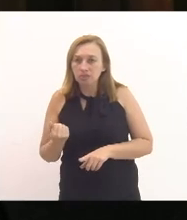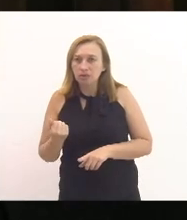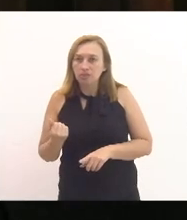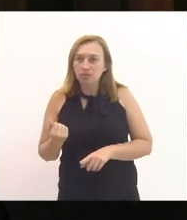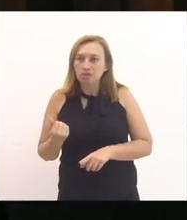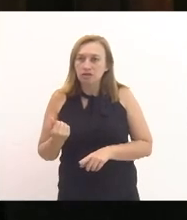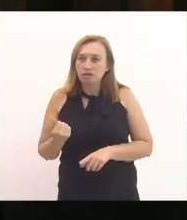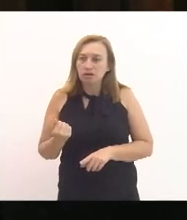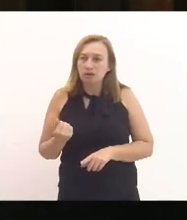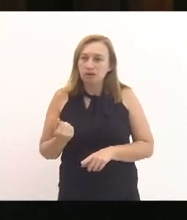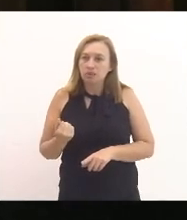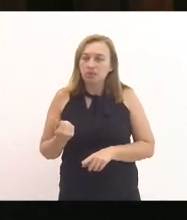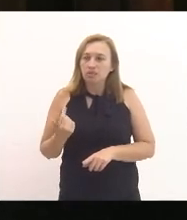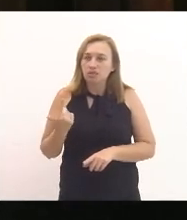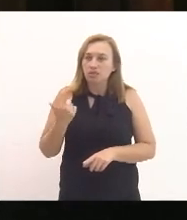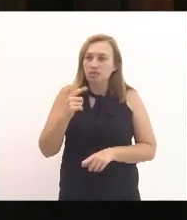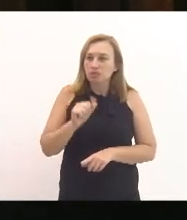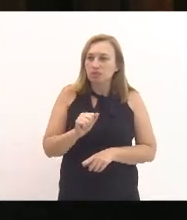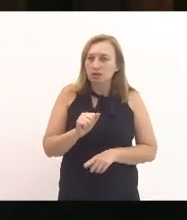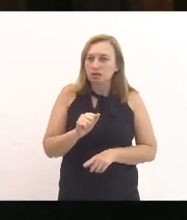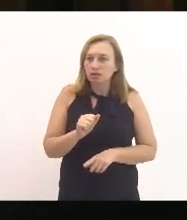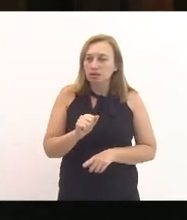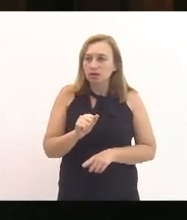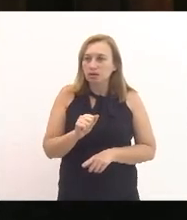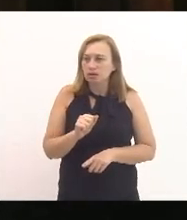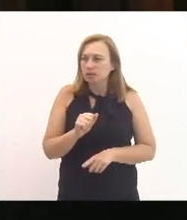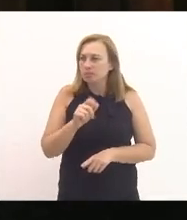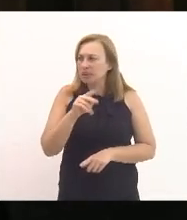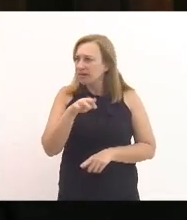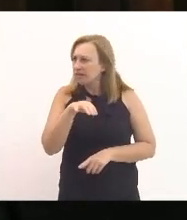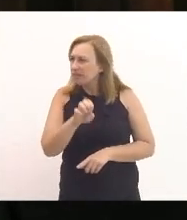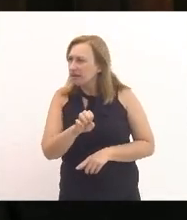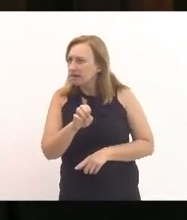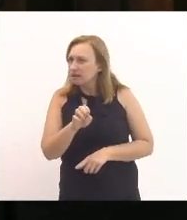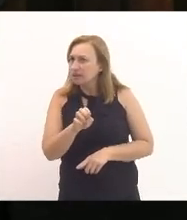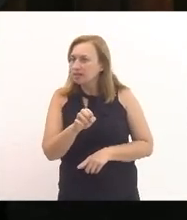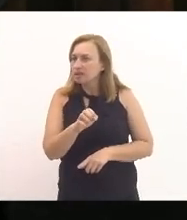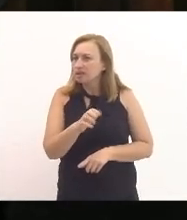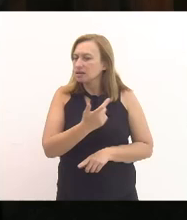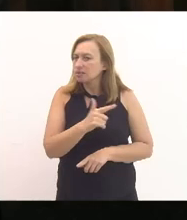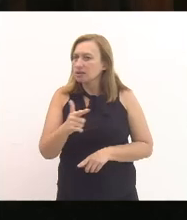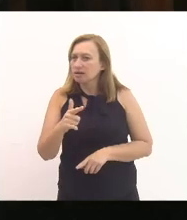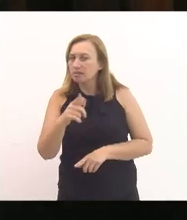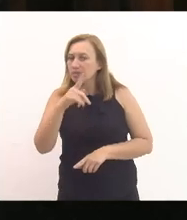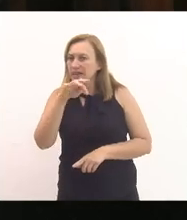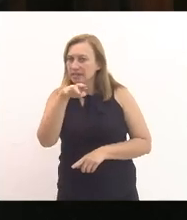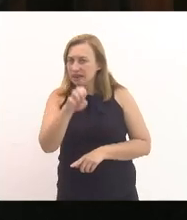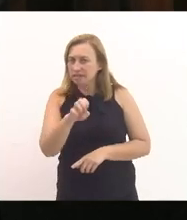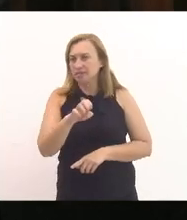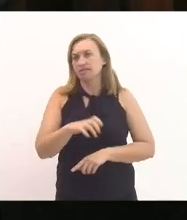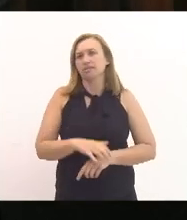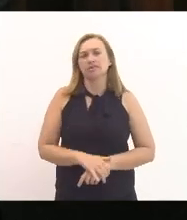gênero alcançando a pensionista de paridade EA pensionistas em paridade